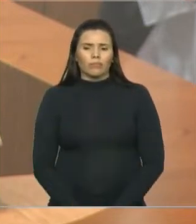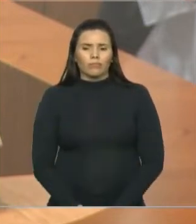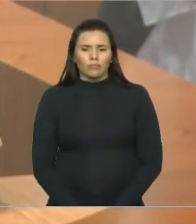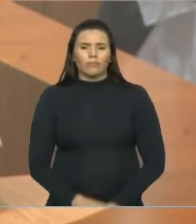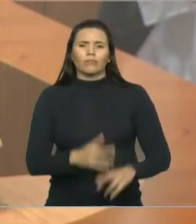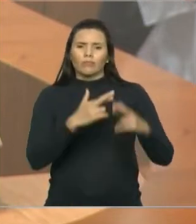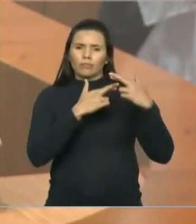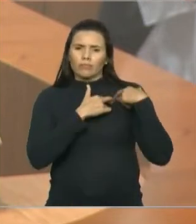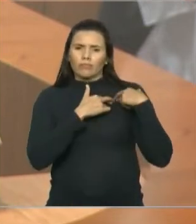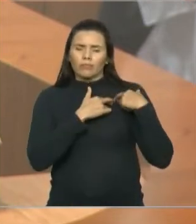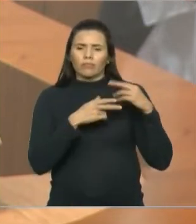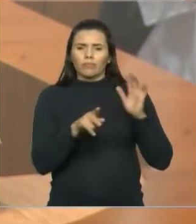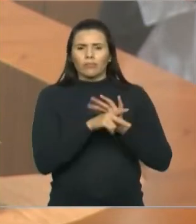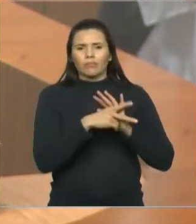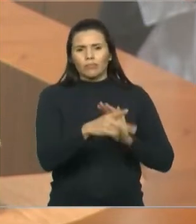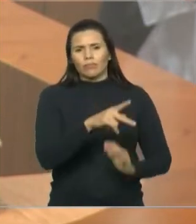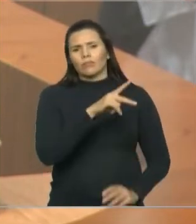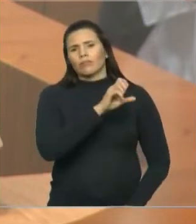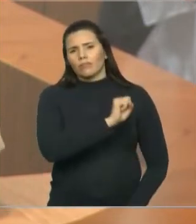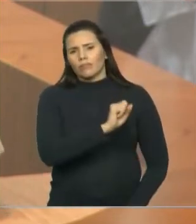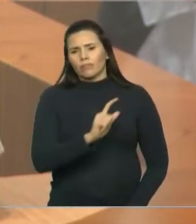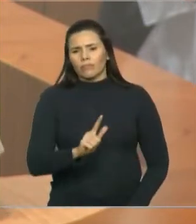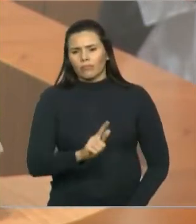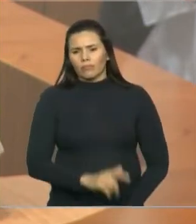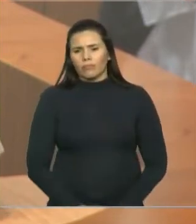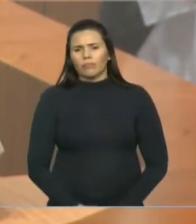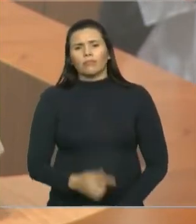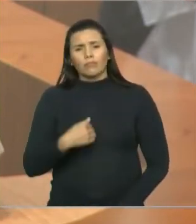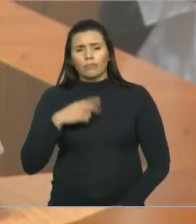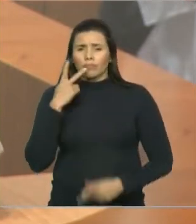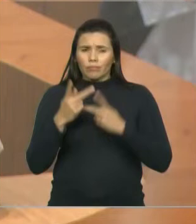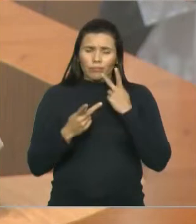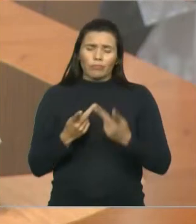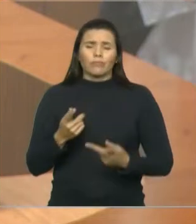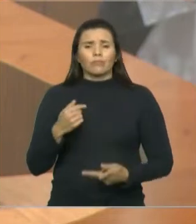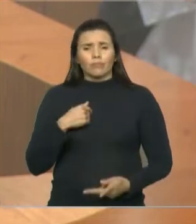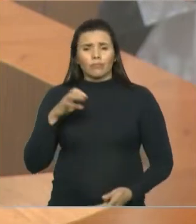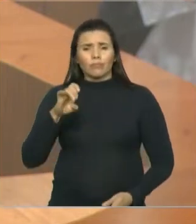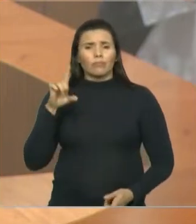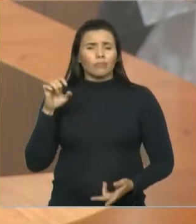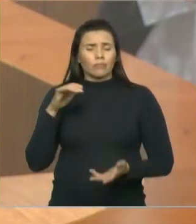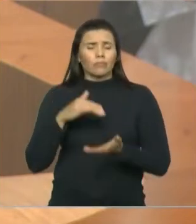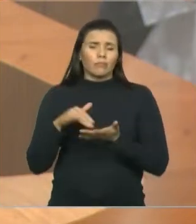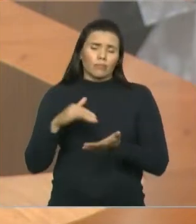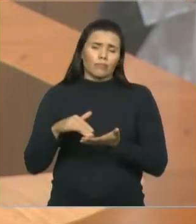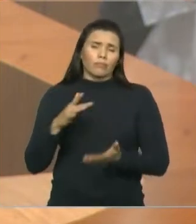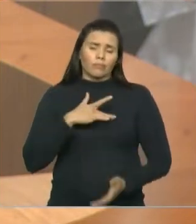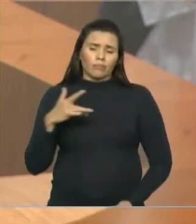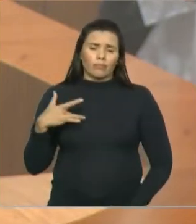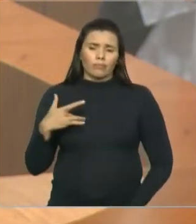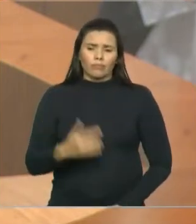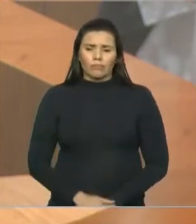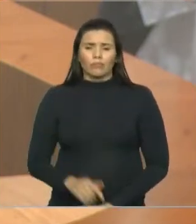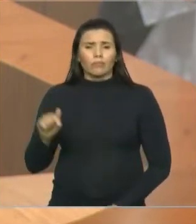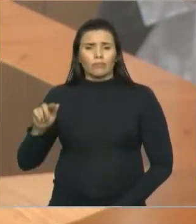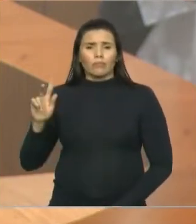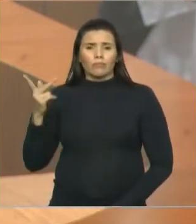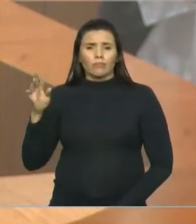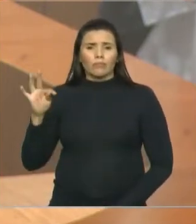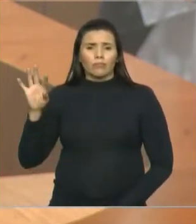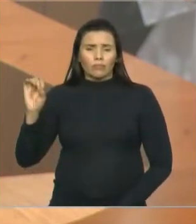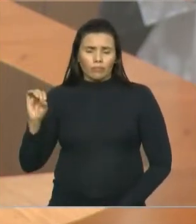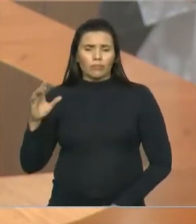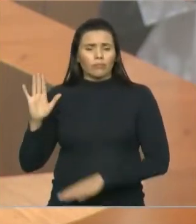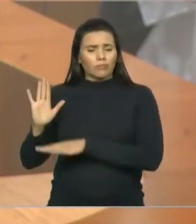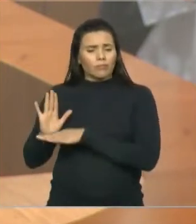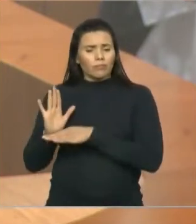município de São Luís. Eu digo como ex-secretária de saúde do município. O HTO trouxe uma grande